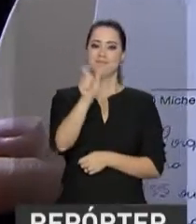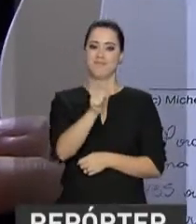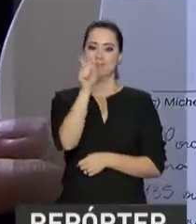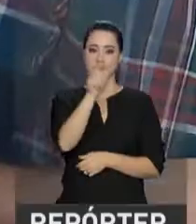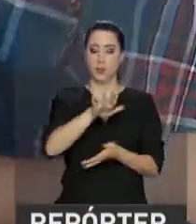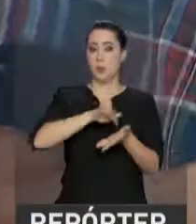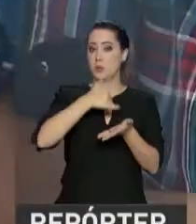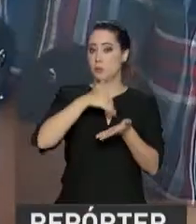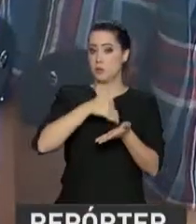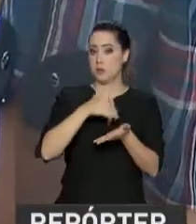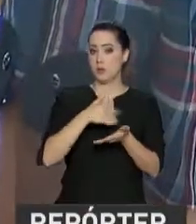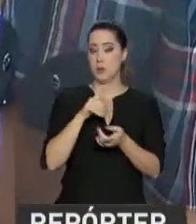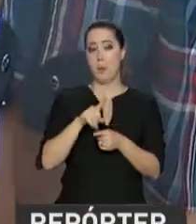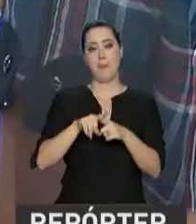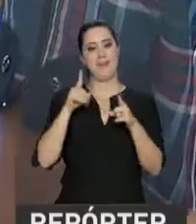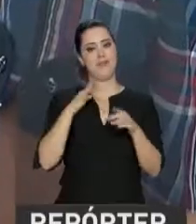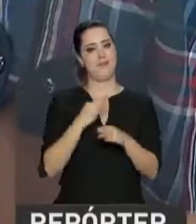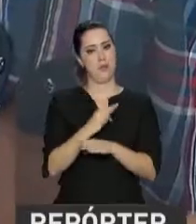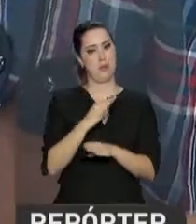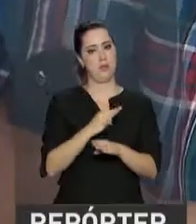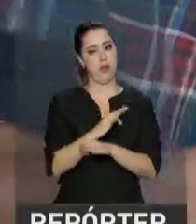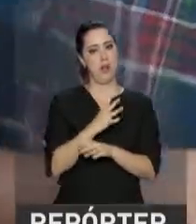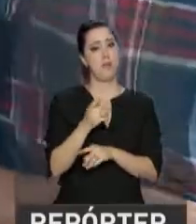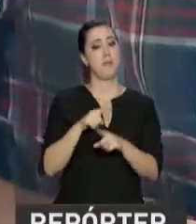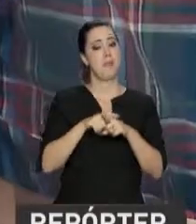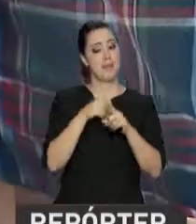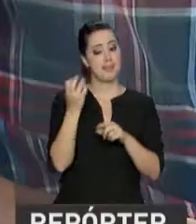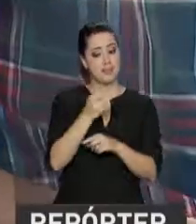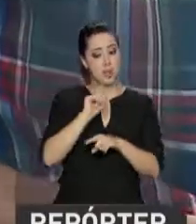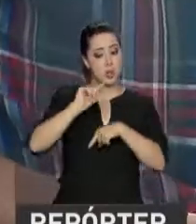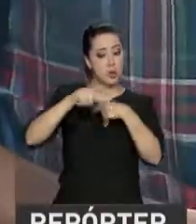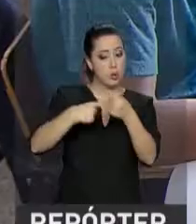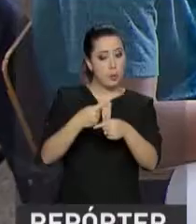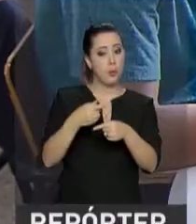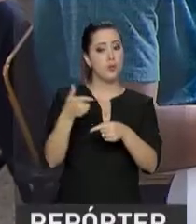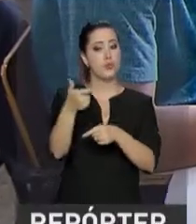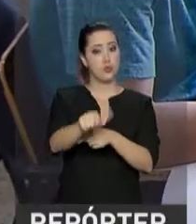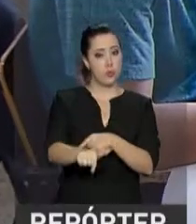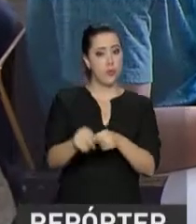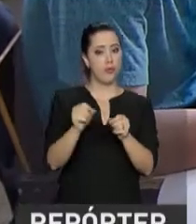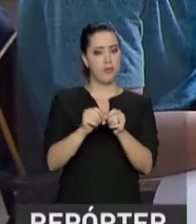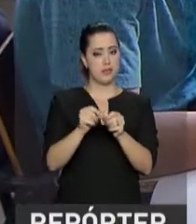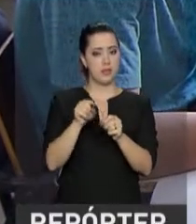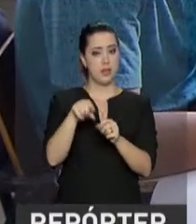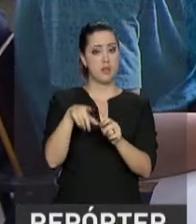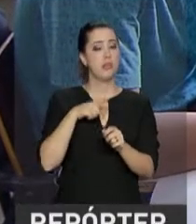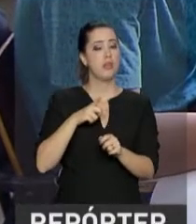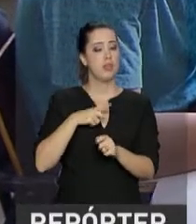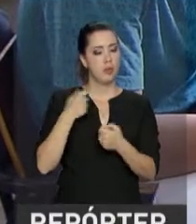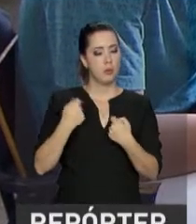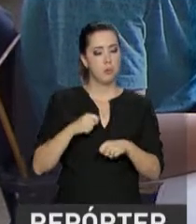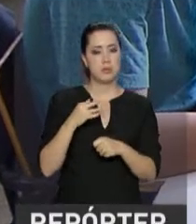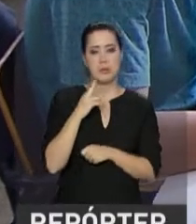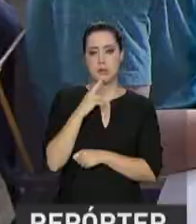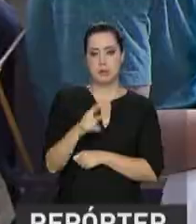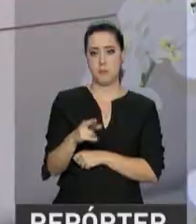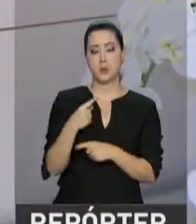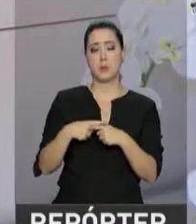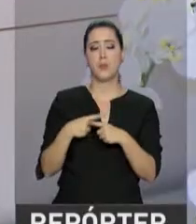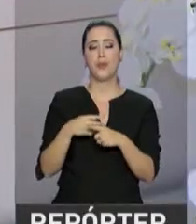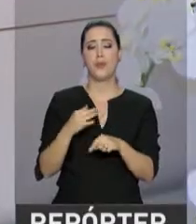inscreverem e não fizerem a prova mas desejarem fazer o exame novamente em 2019 terão que justificar a ausência